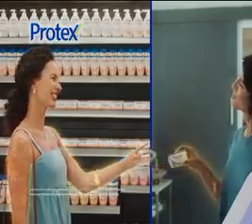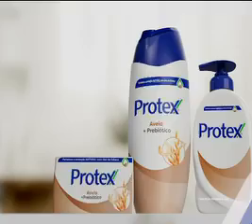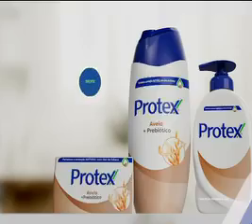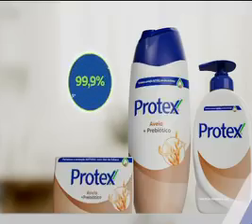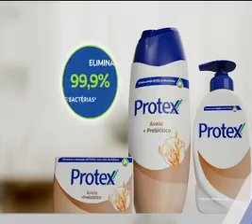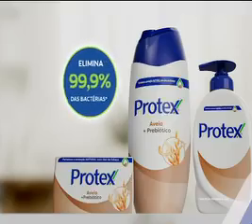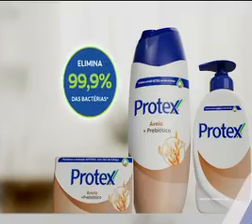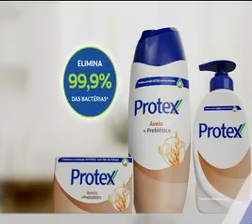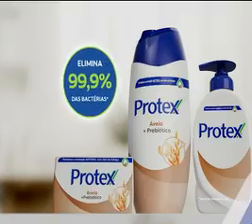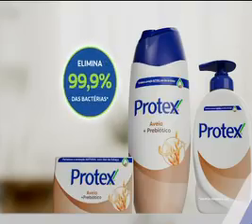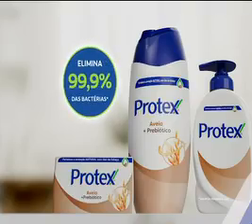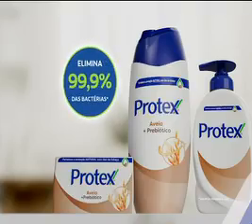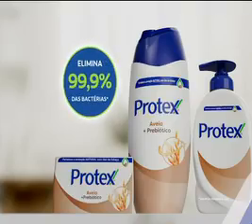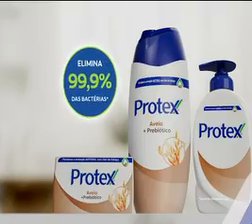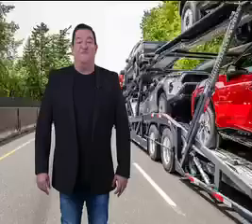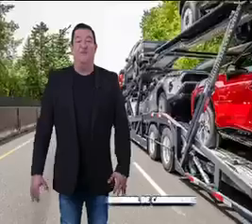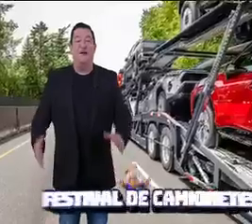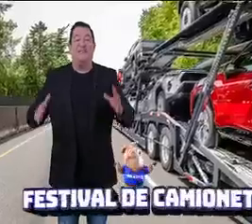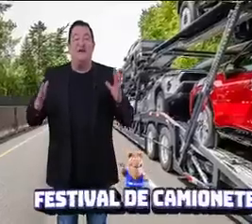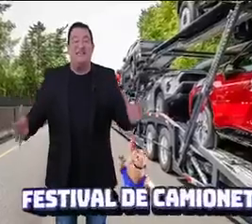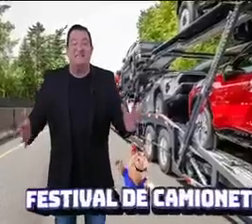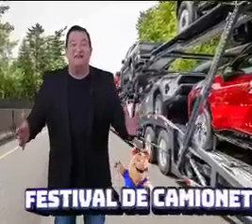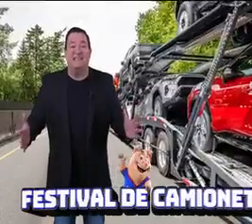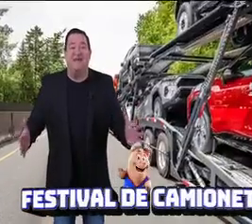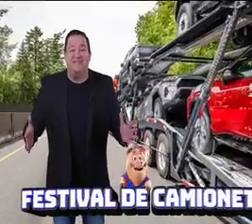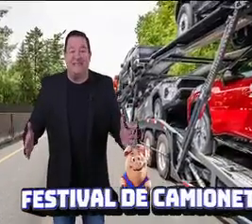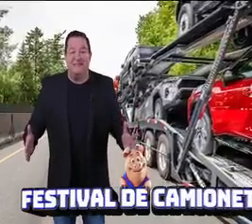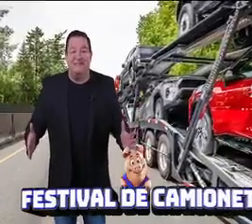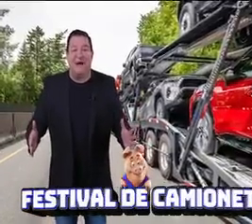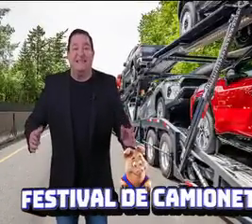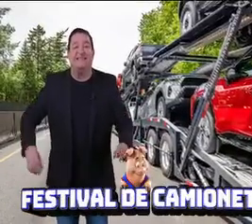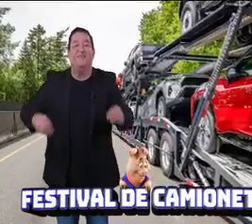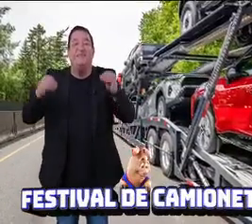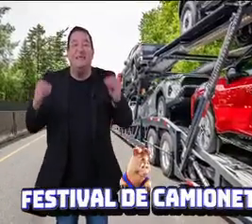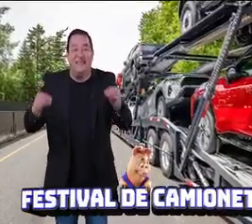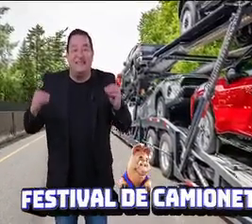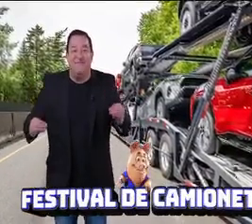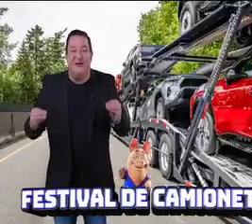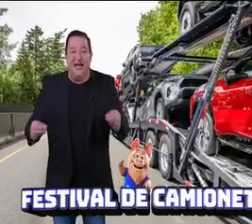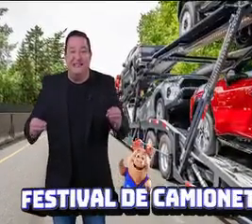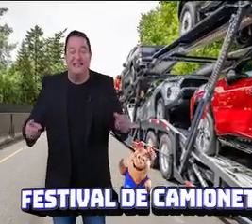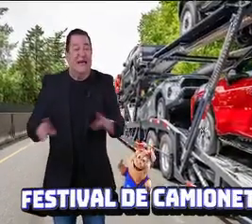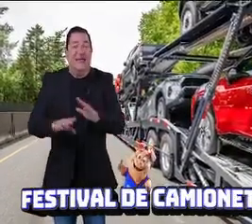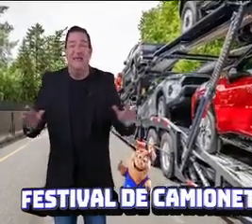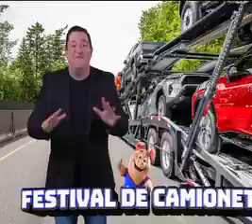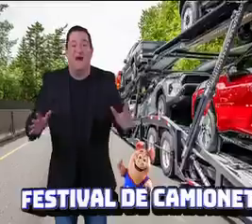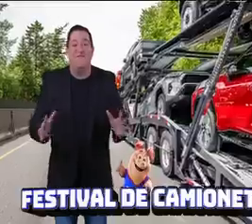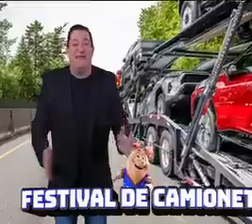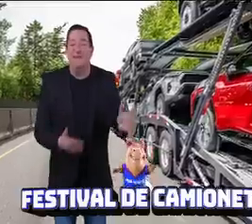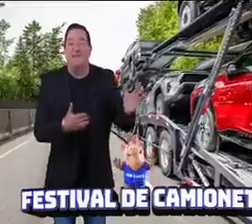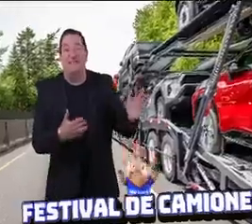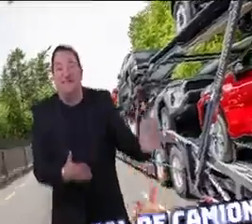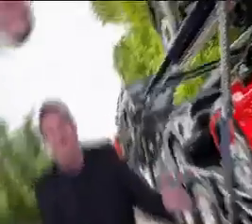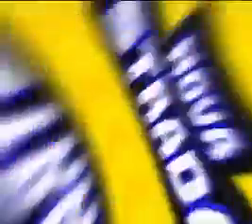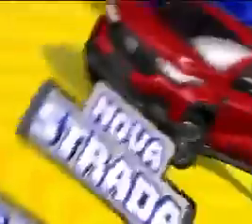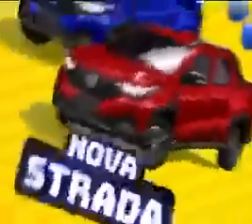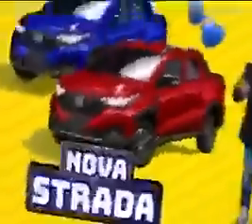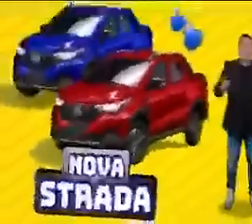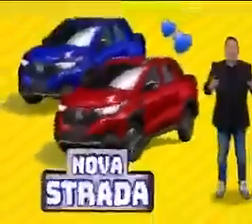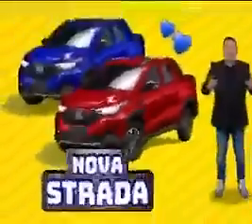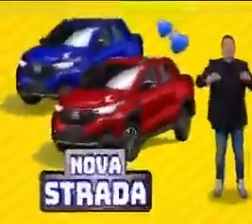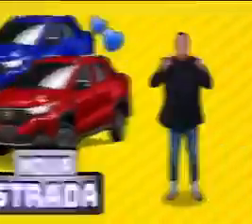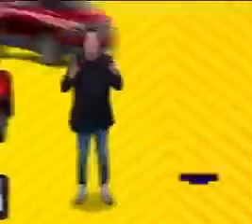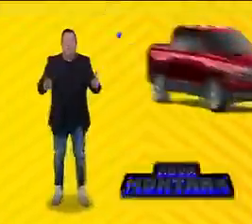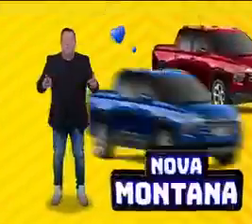Protex. Para a boa saúde da sua pele. Viva a sorte especial de Dia dos Pais. São tantas caminhonetes que não cabe nem numa cegonha.